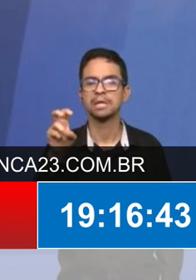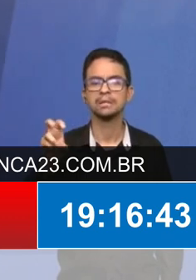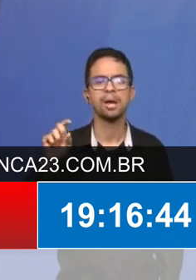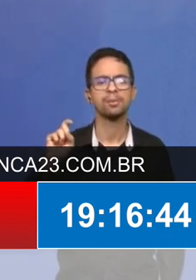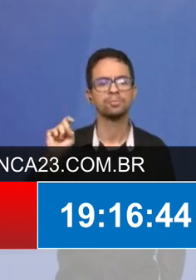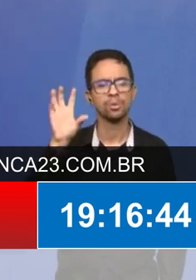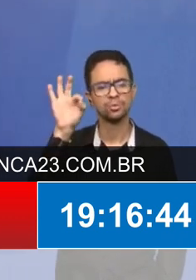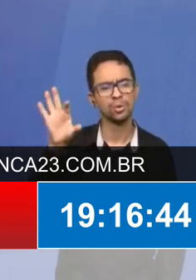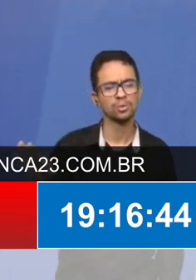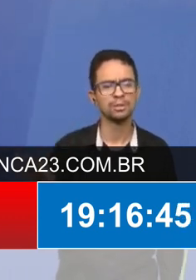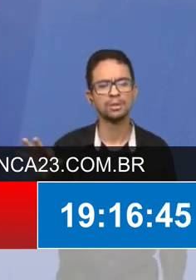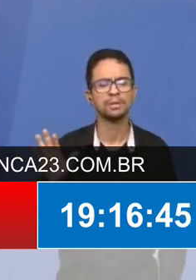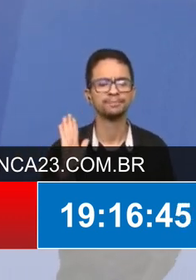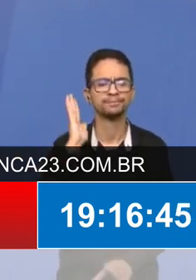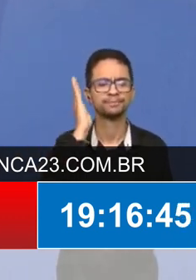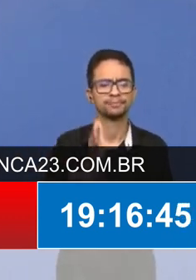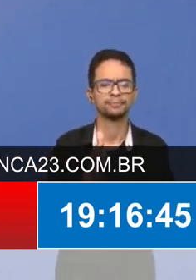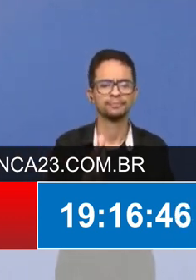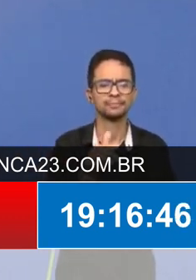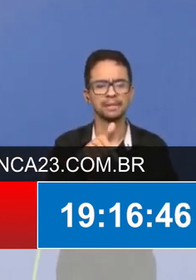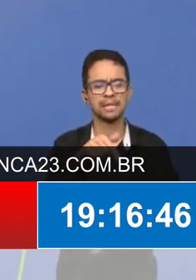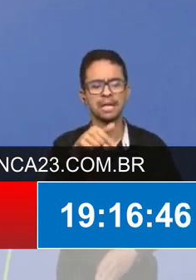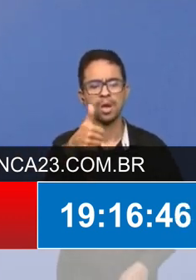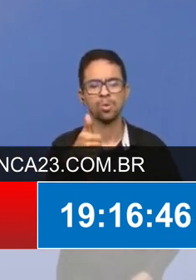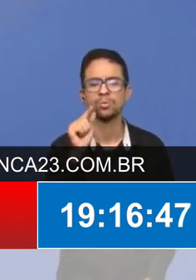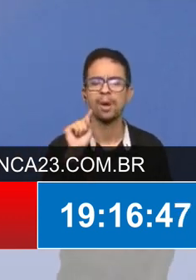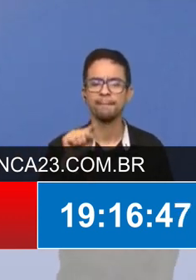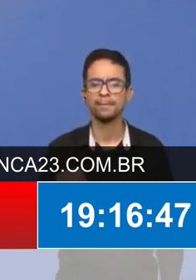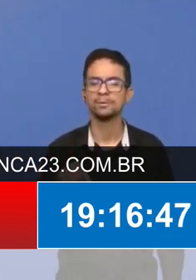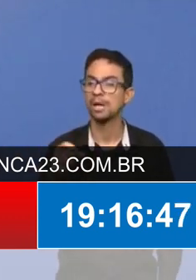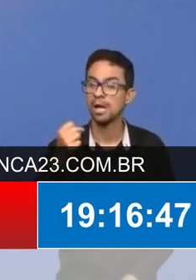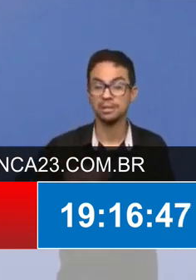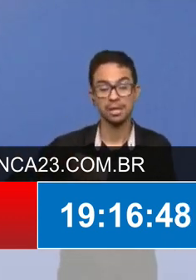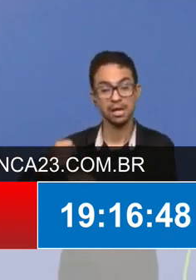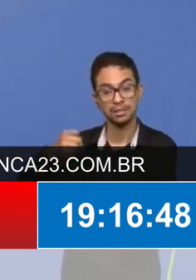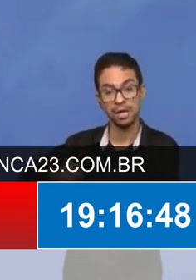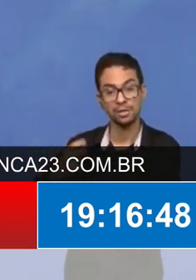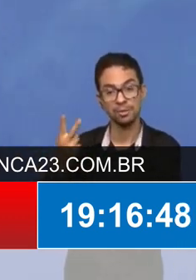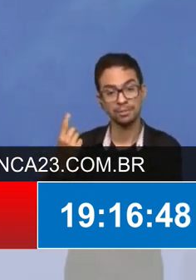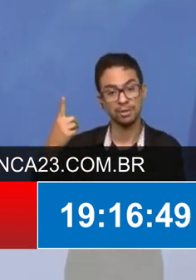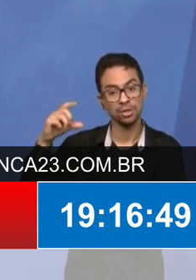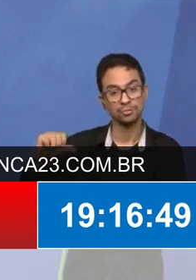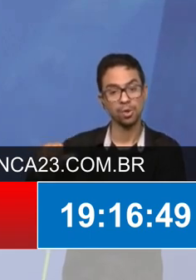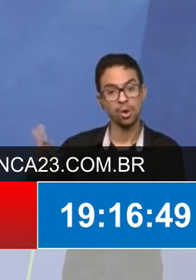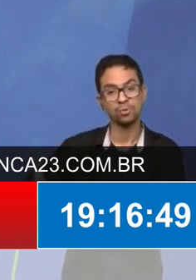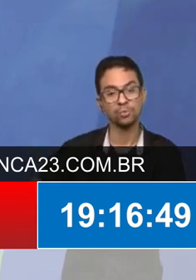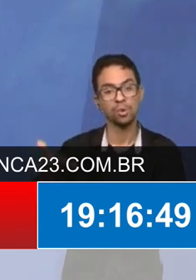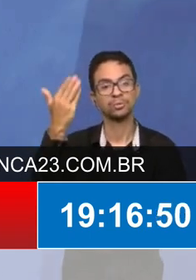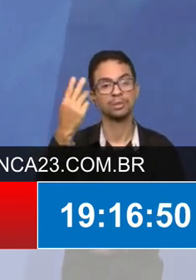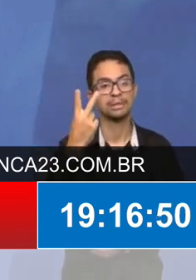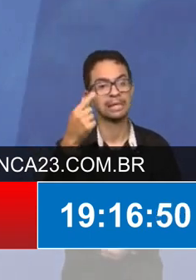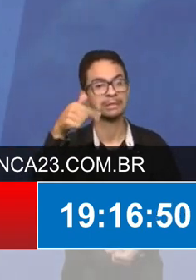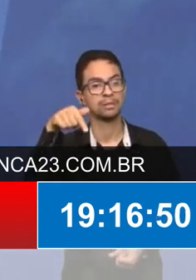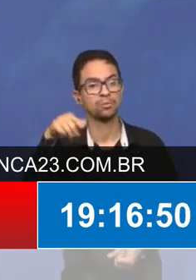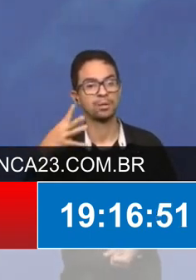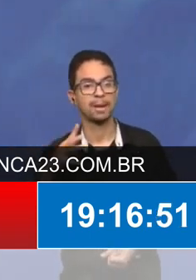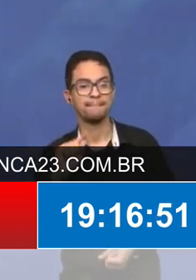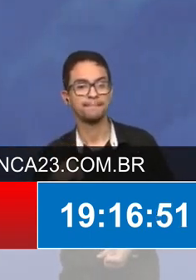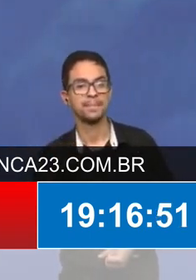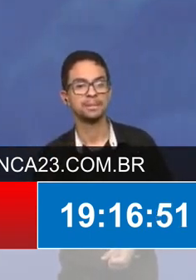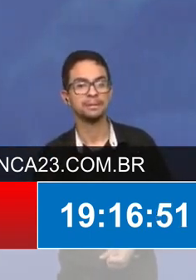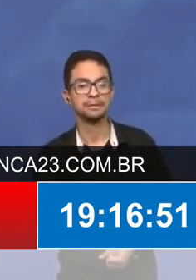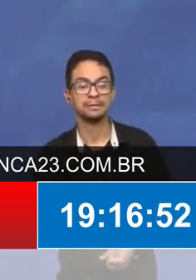285%, passando de 71 mil em 2019 para 274 mil em